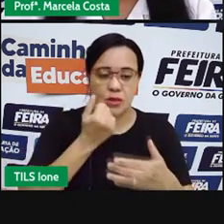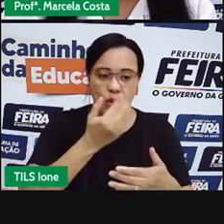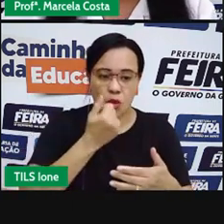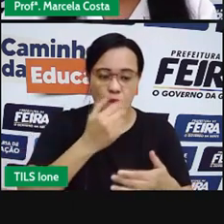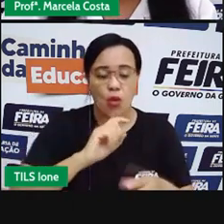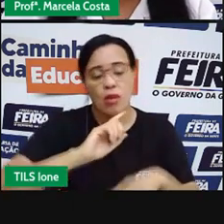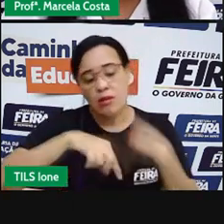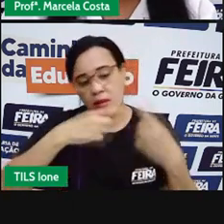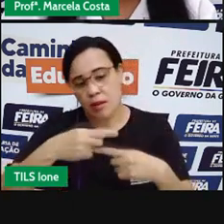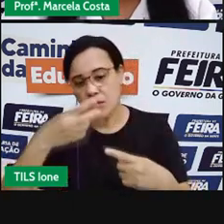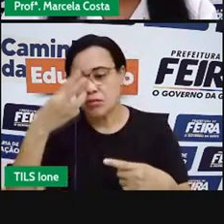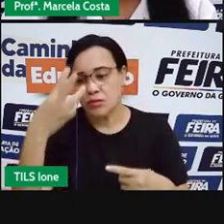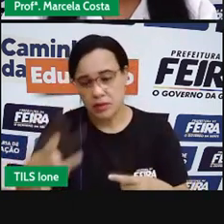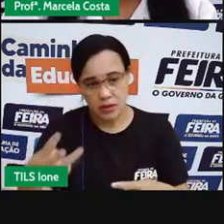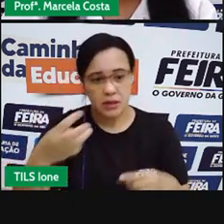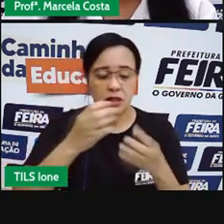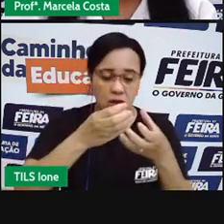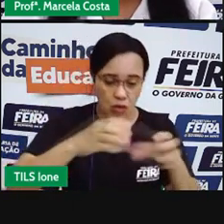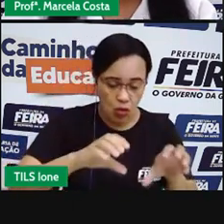pegou mais 3 ovos.